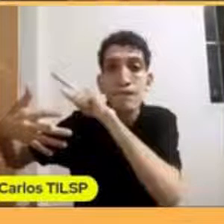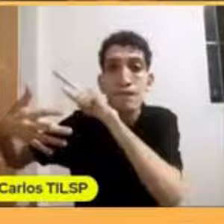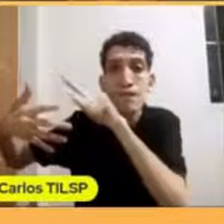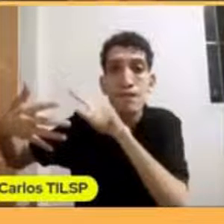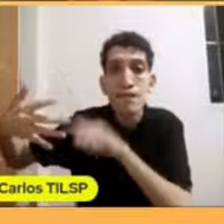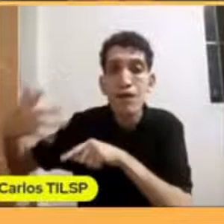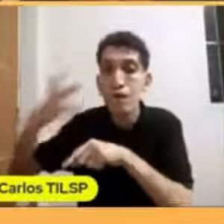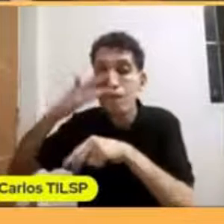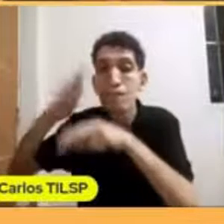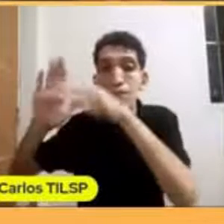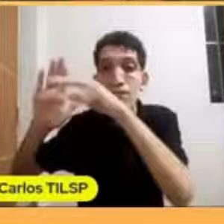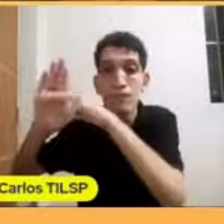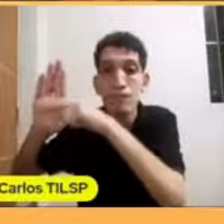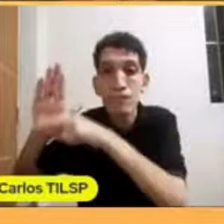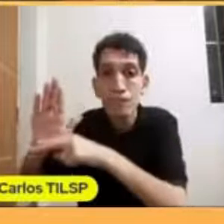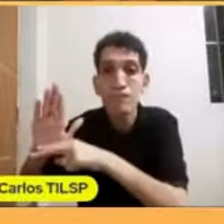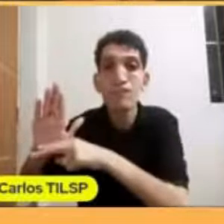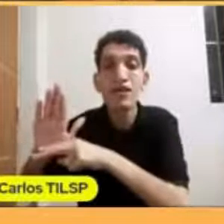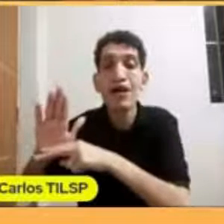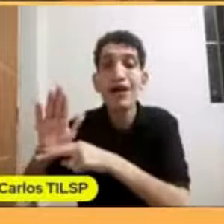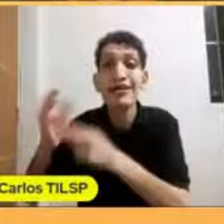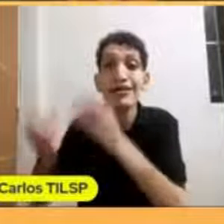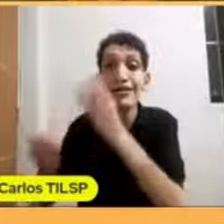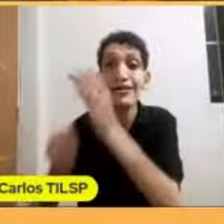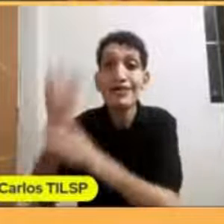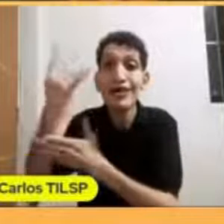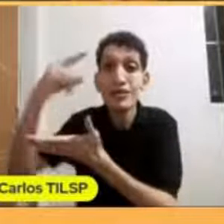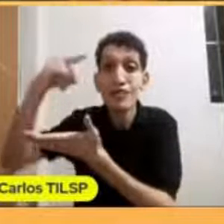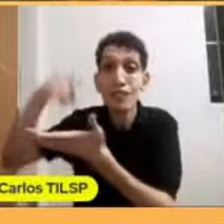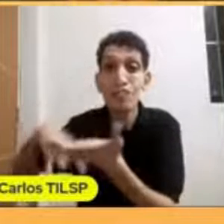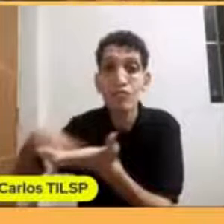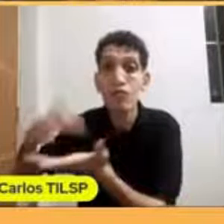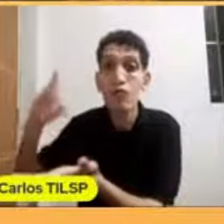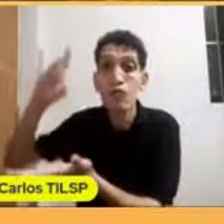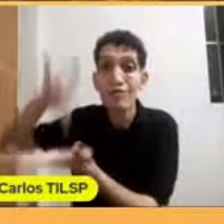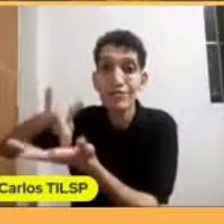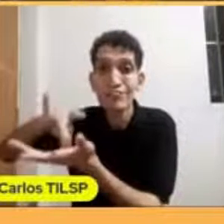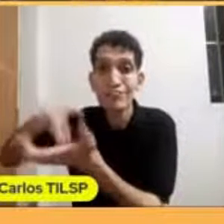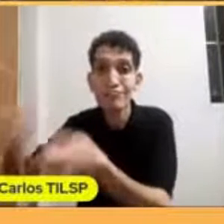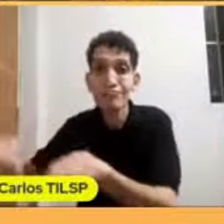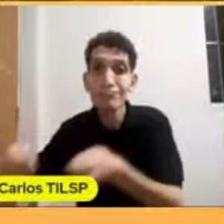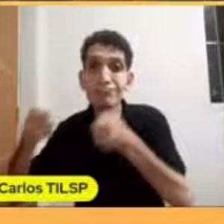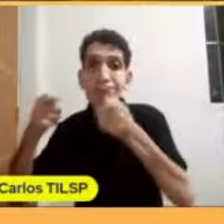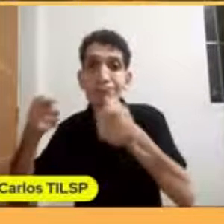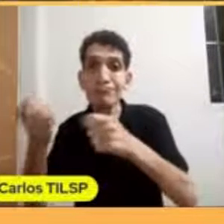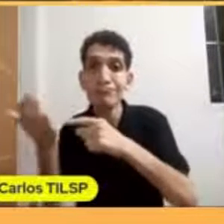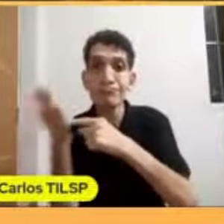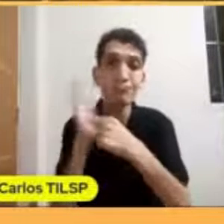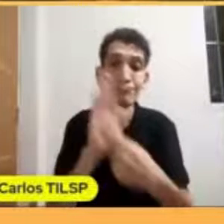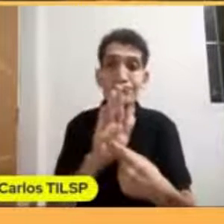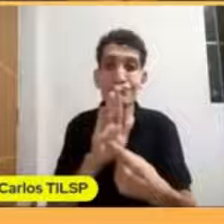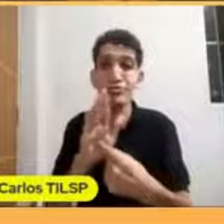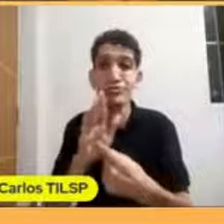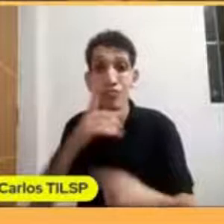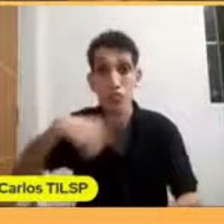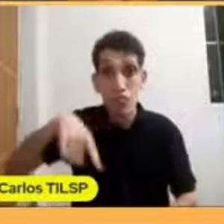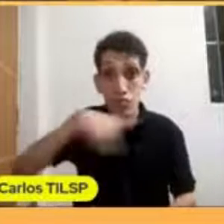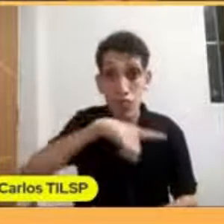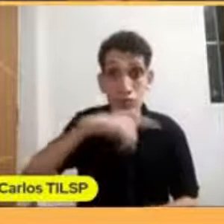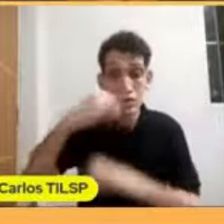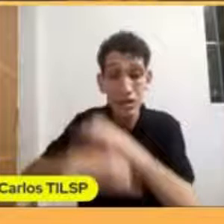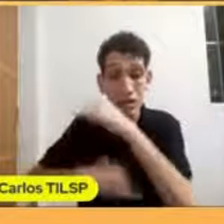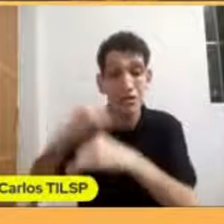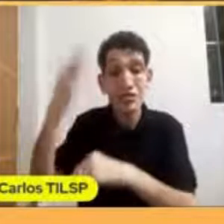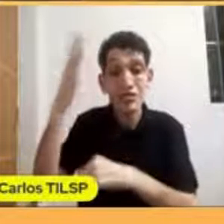ter o documento para a gente utilizar aí na web. Então, assim, quais são as diretrizes a ser seguidas na web, tá